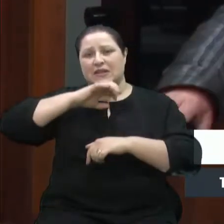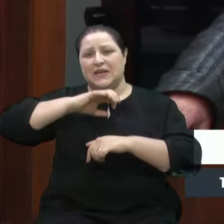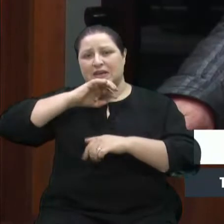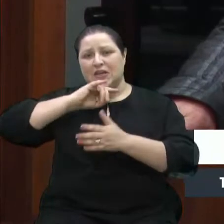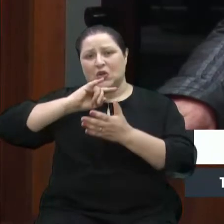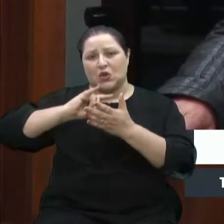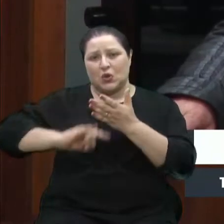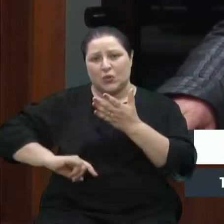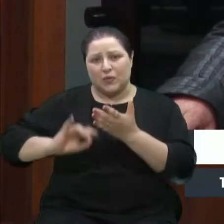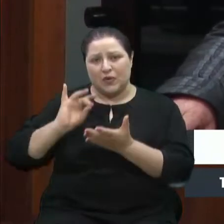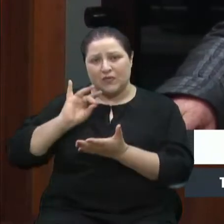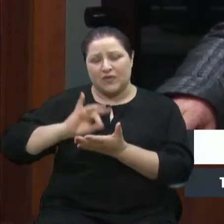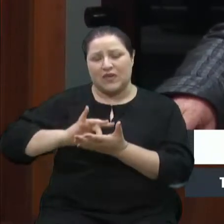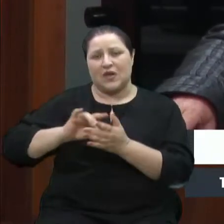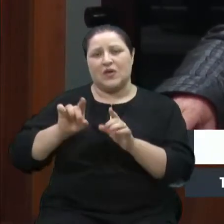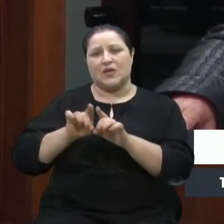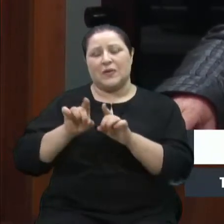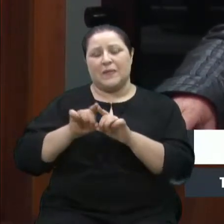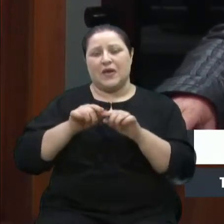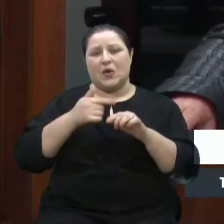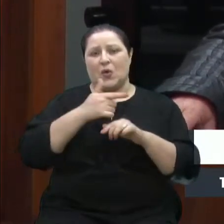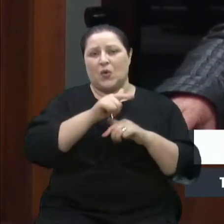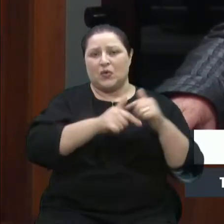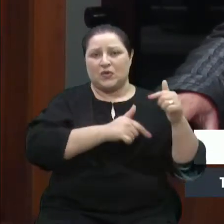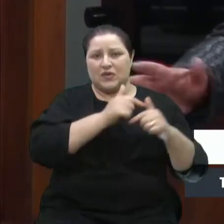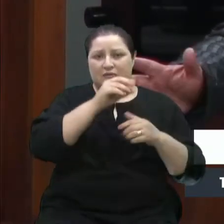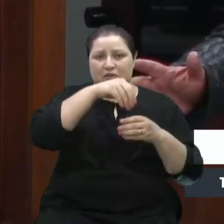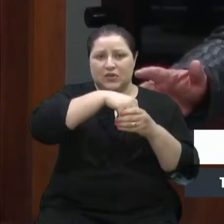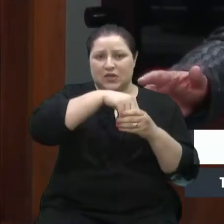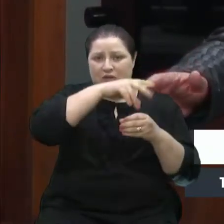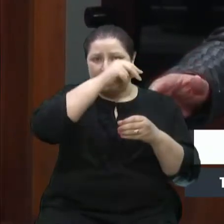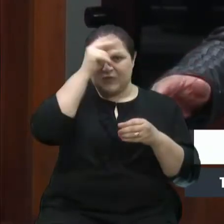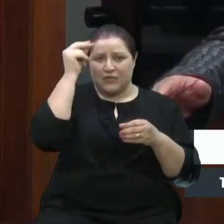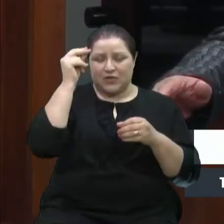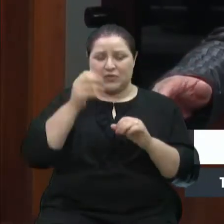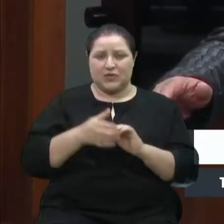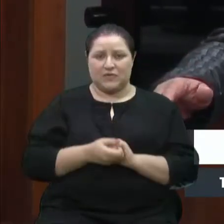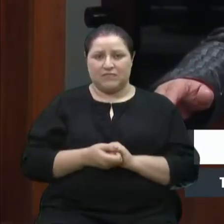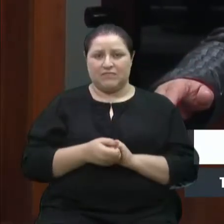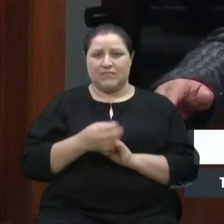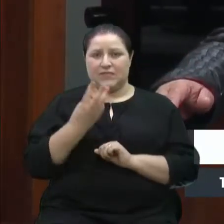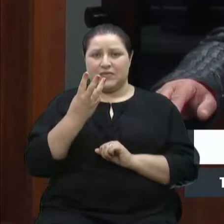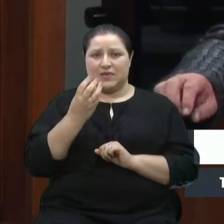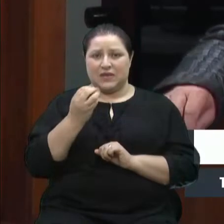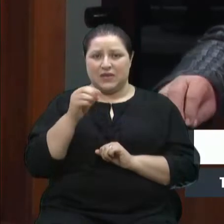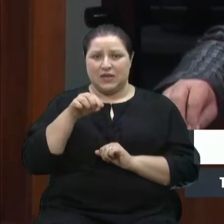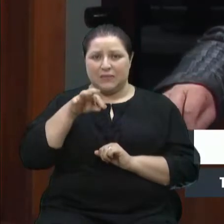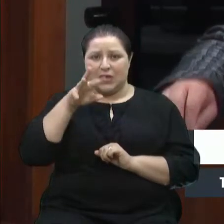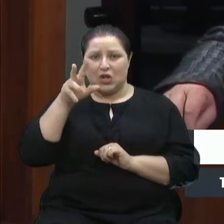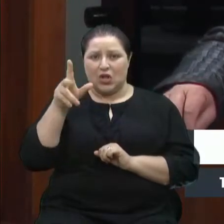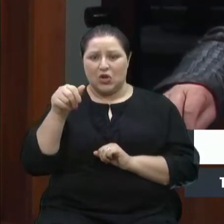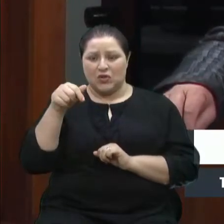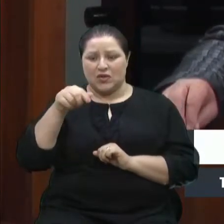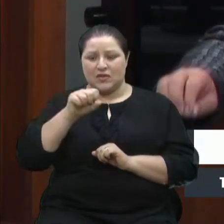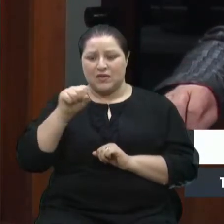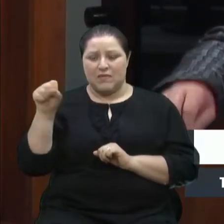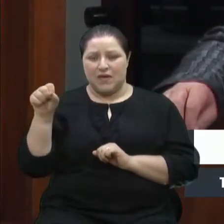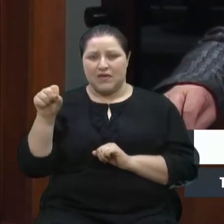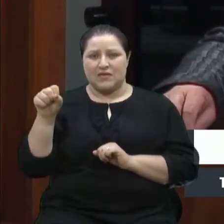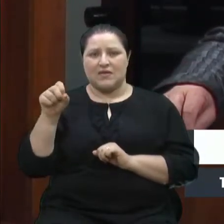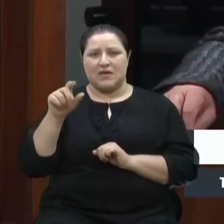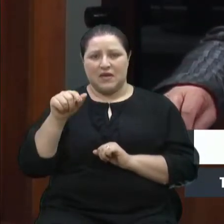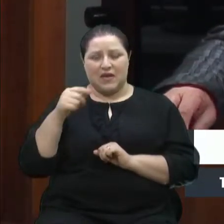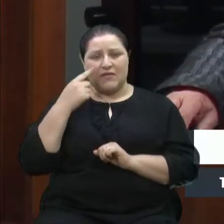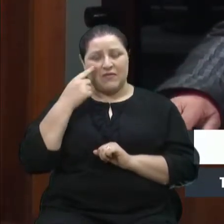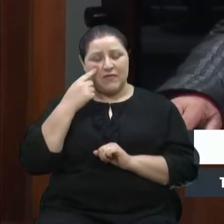outro serviço aqui na prefeitura né 30 milhões Esse foi a previsão nesse semestre nesse